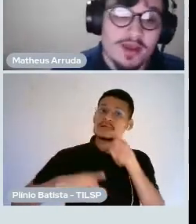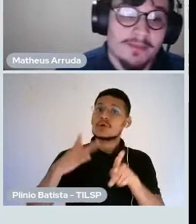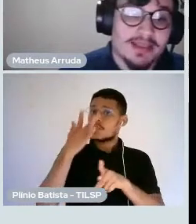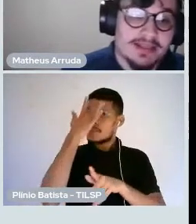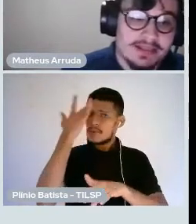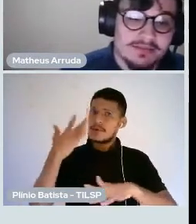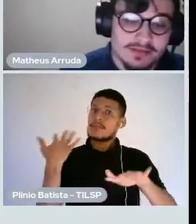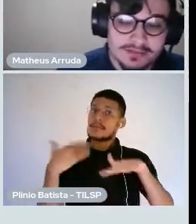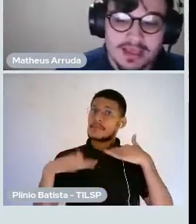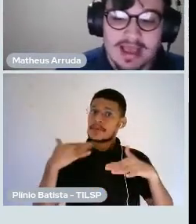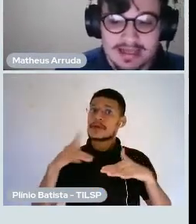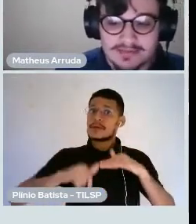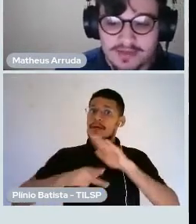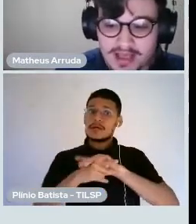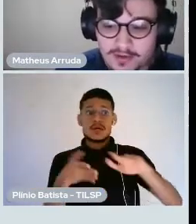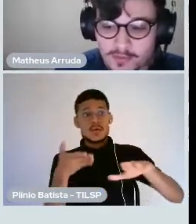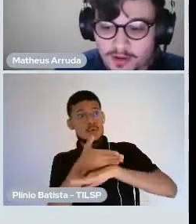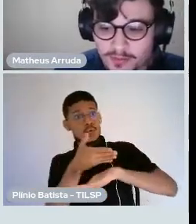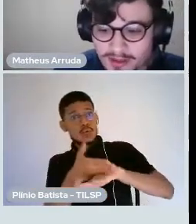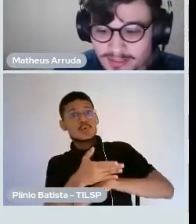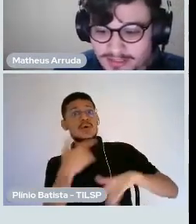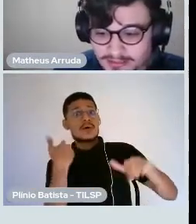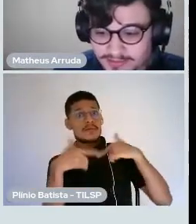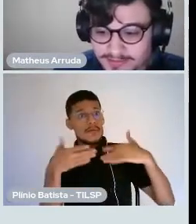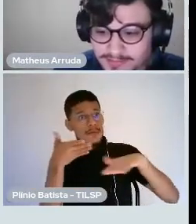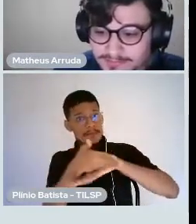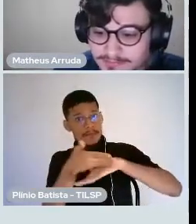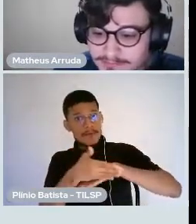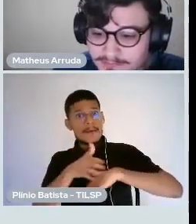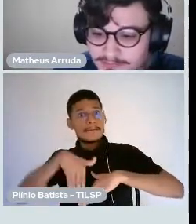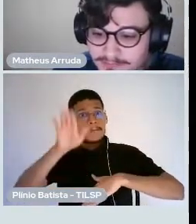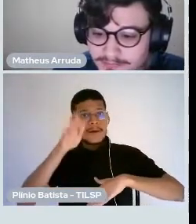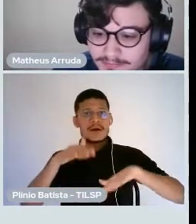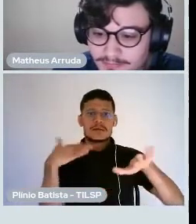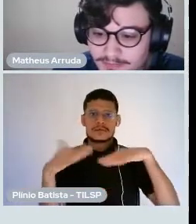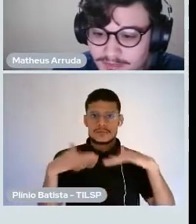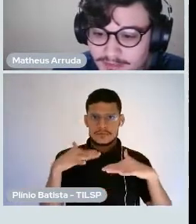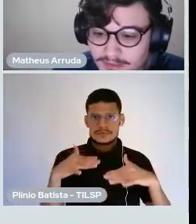população economicamente ativa, né? Que é classificada como economicamente ativa.